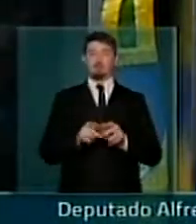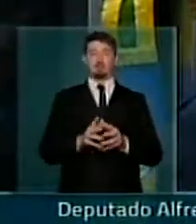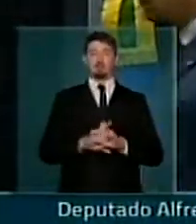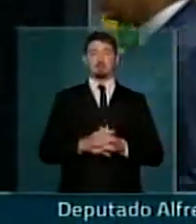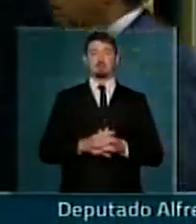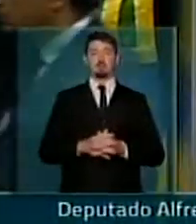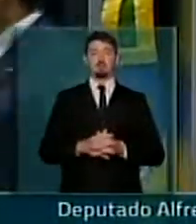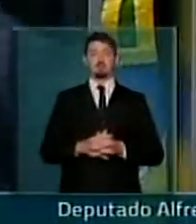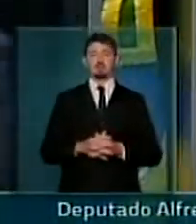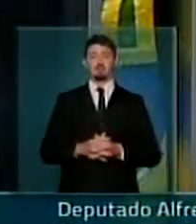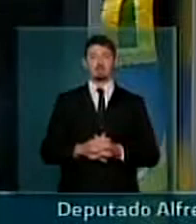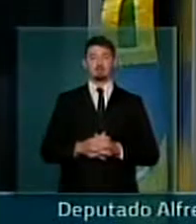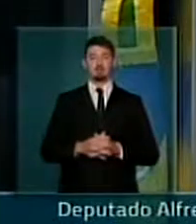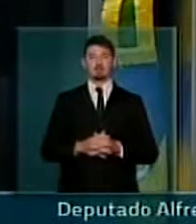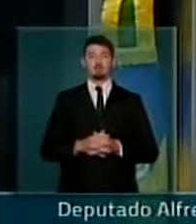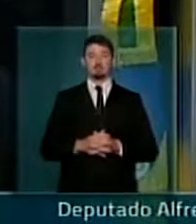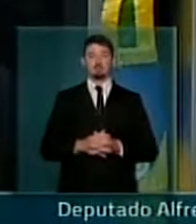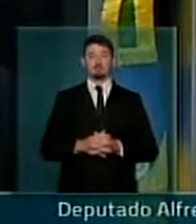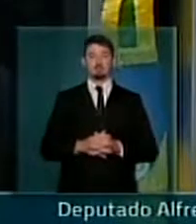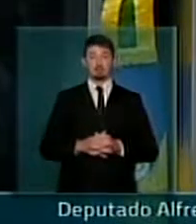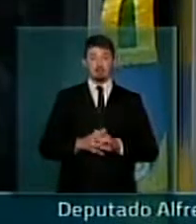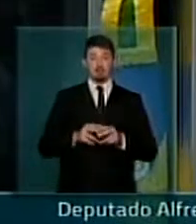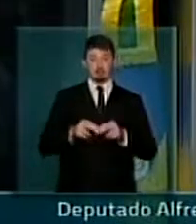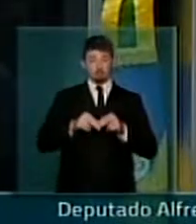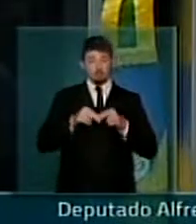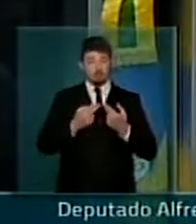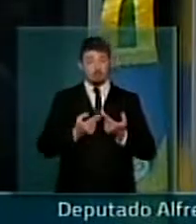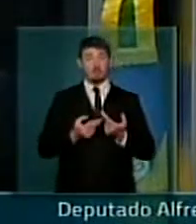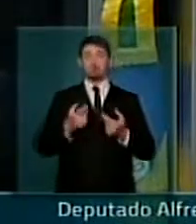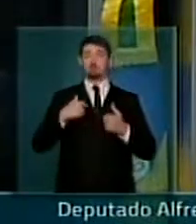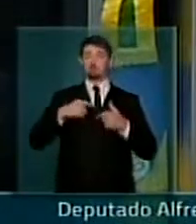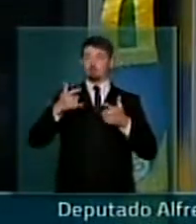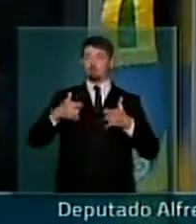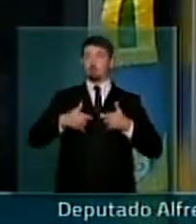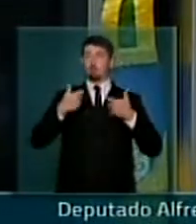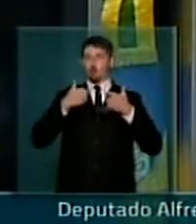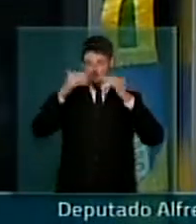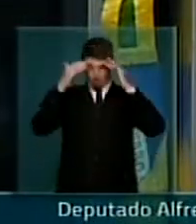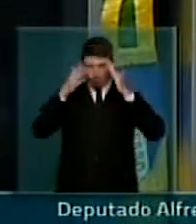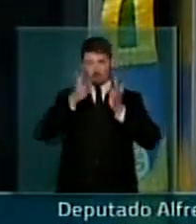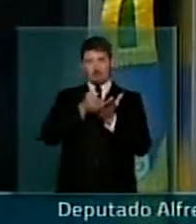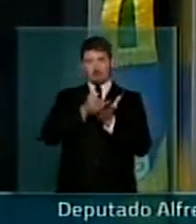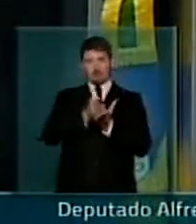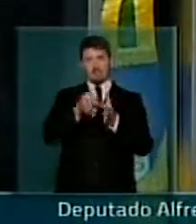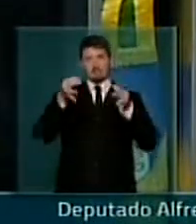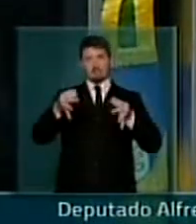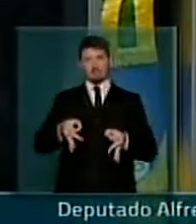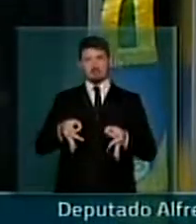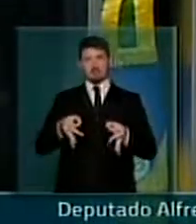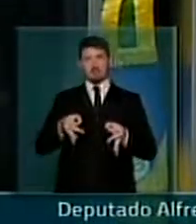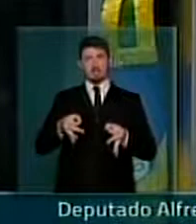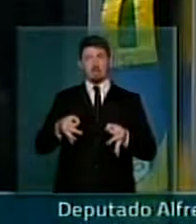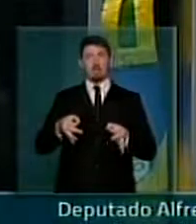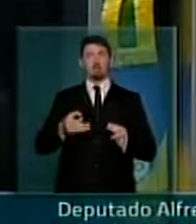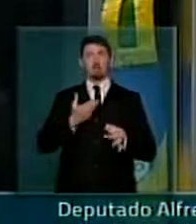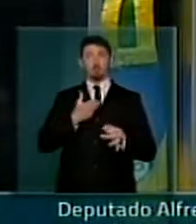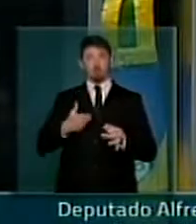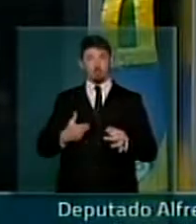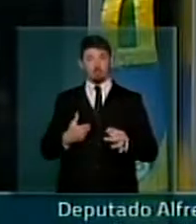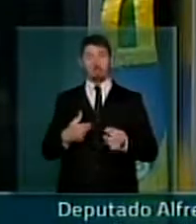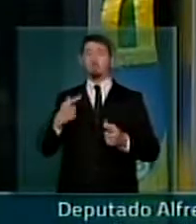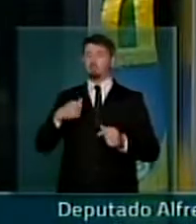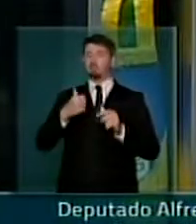E por uma questão de lisura, de honestidade e de espírito público, sou obrigado a